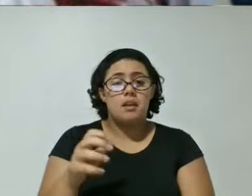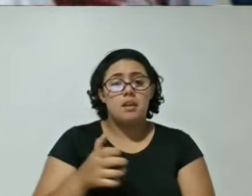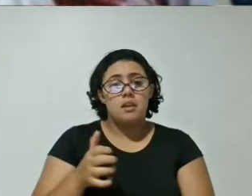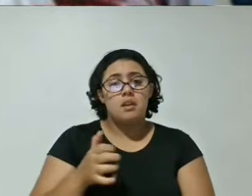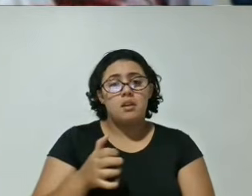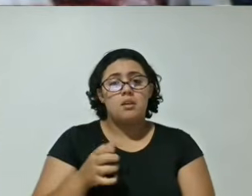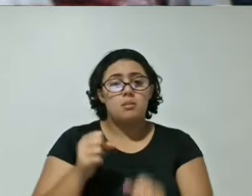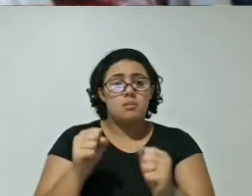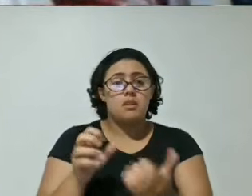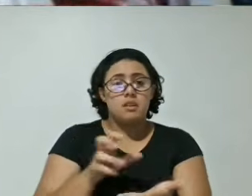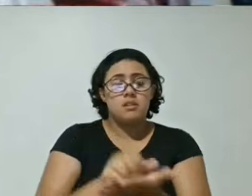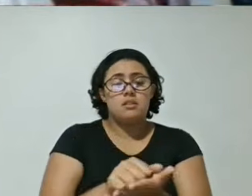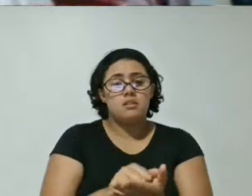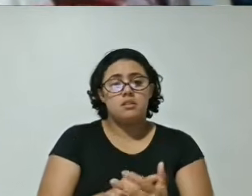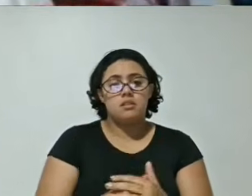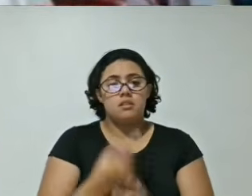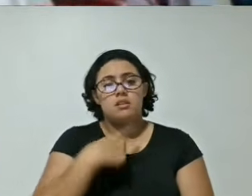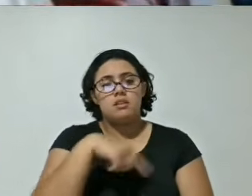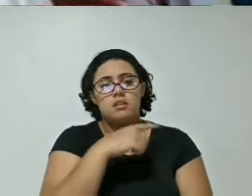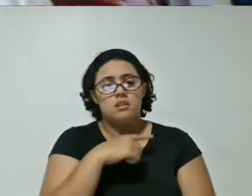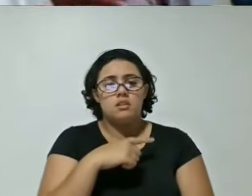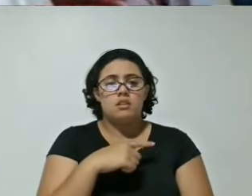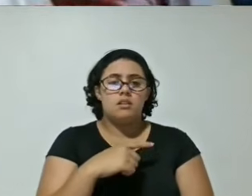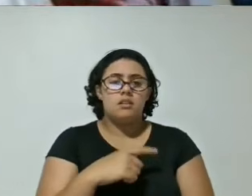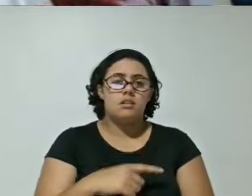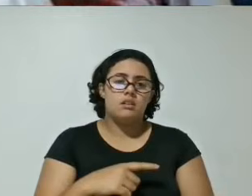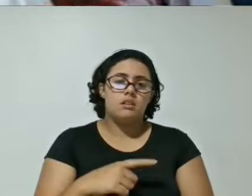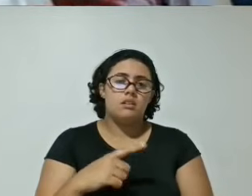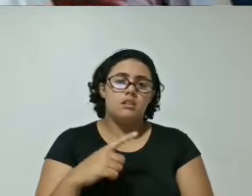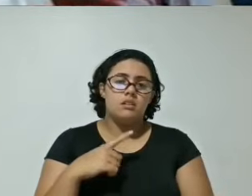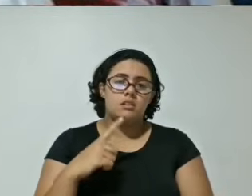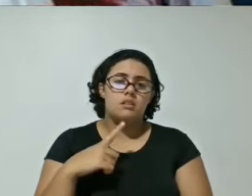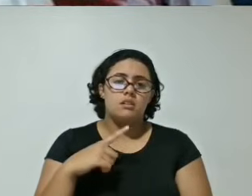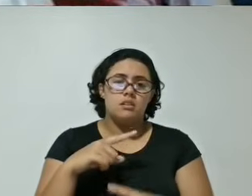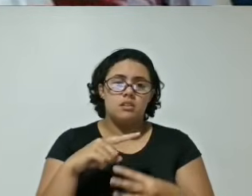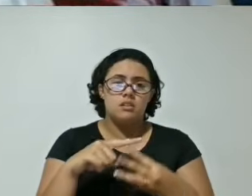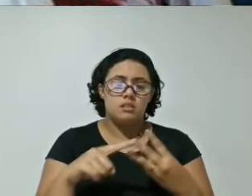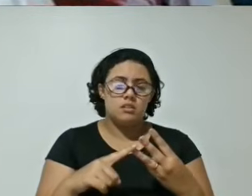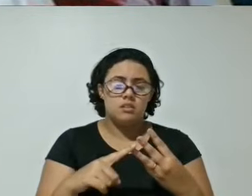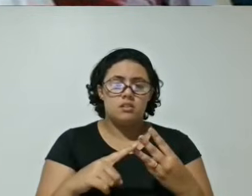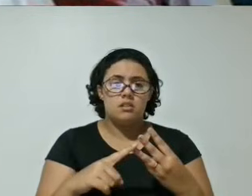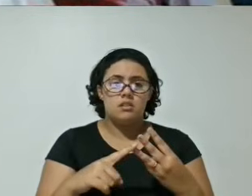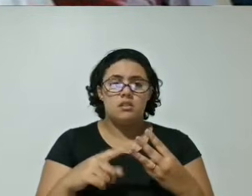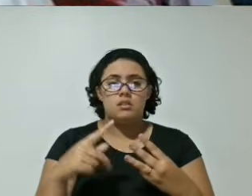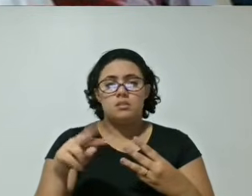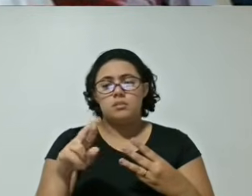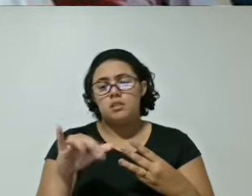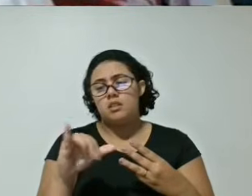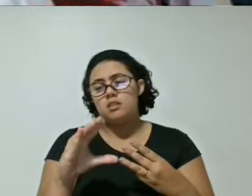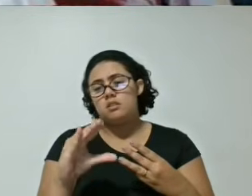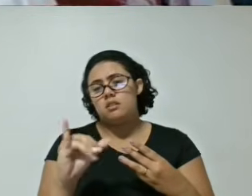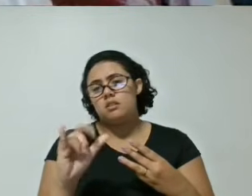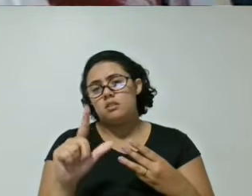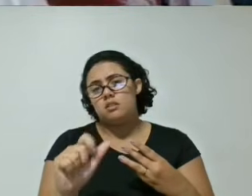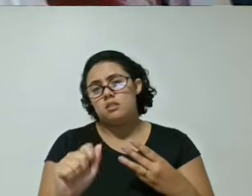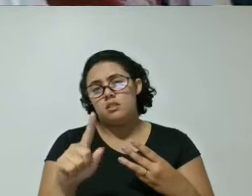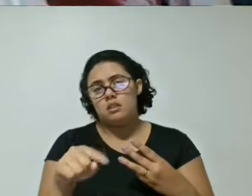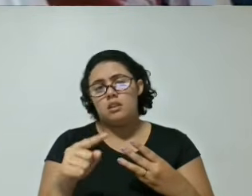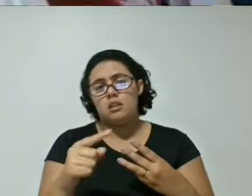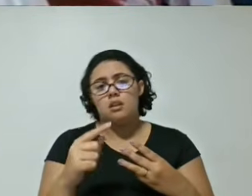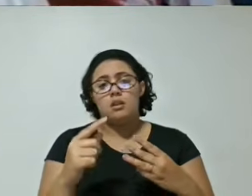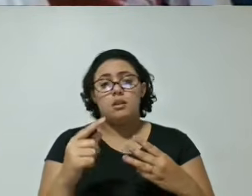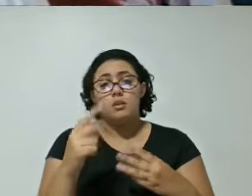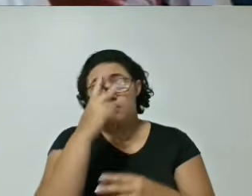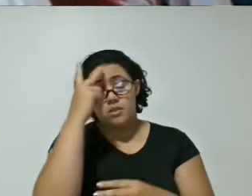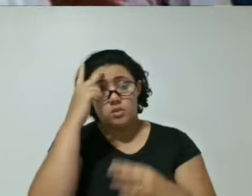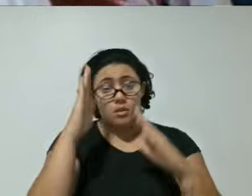registrar, né? E a gente fez uma entrevista de 3 horas com a Priscila Freire, por exemplo, né, que é uma pessoa que mora numa ilha dentro da